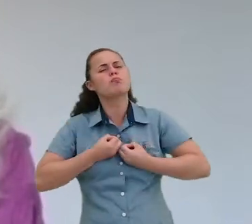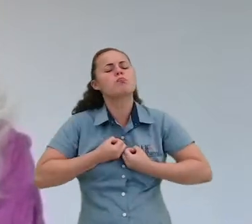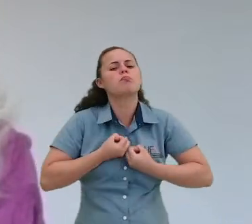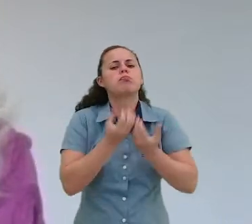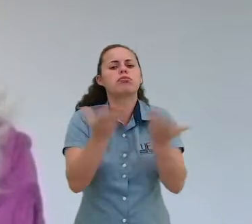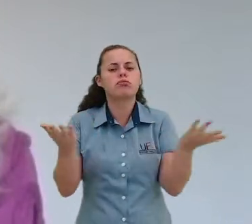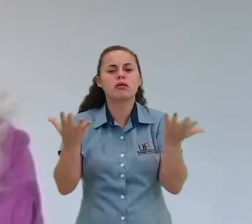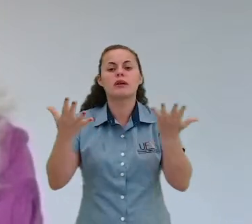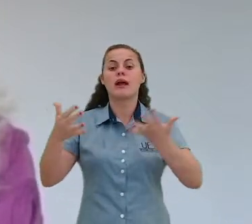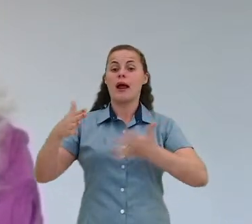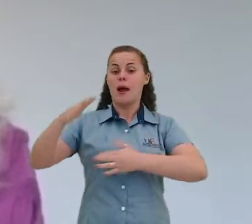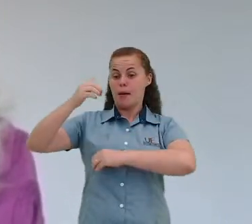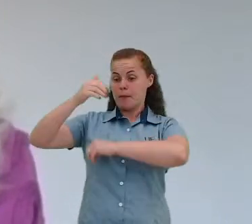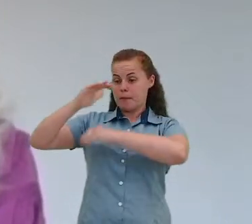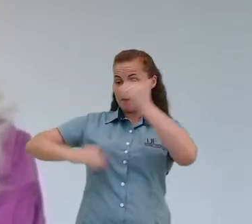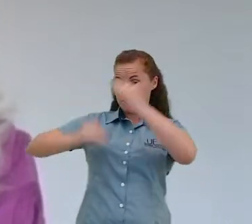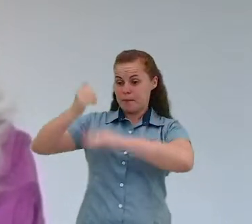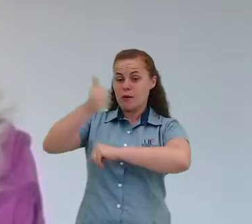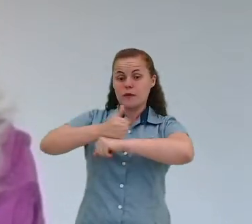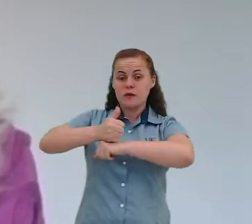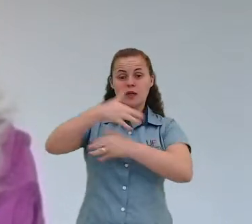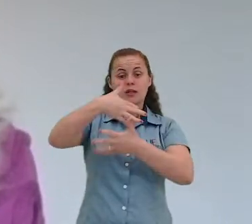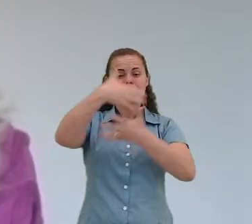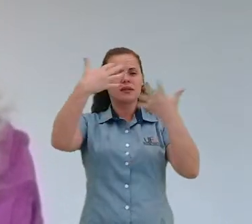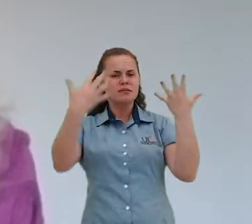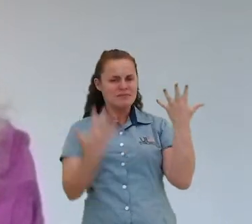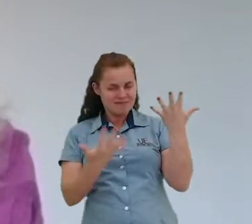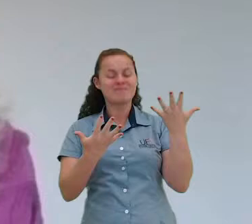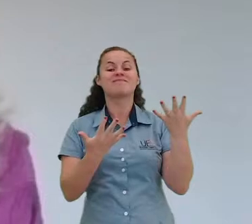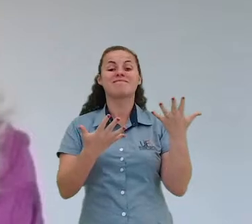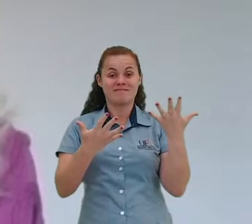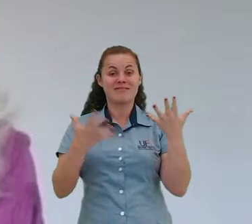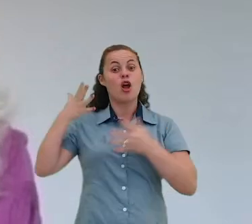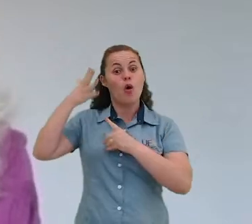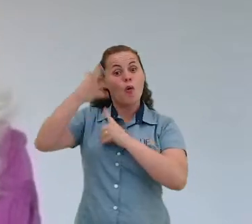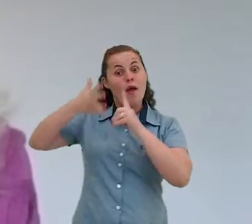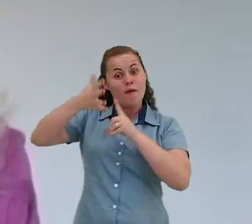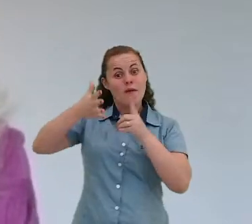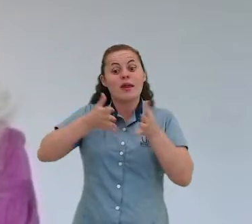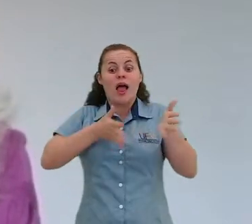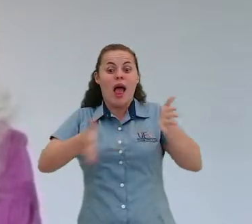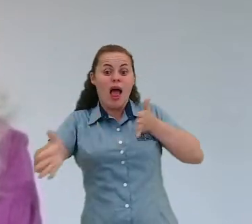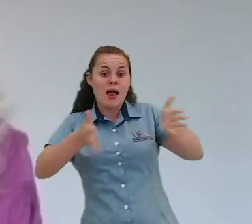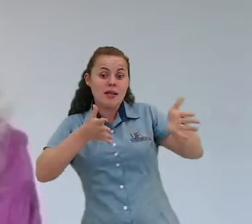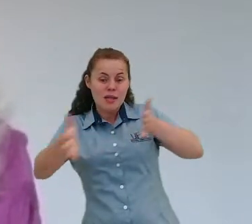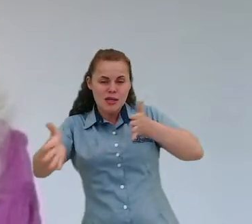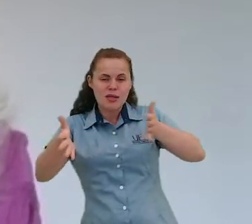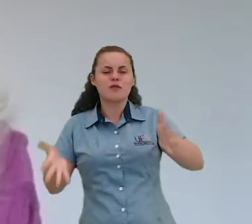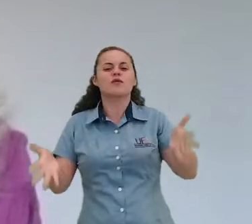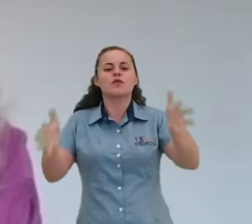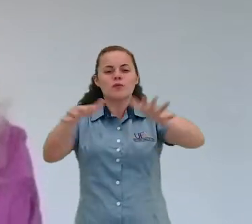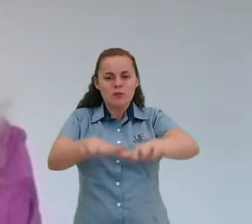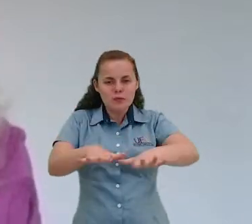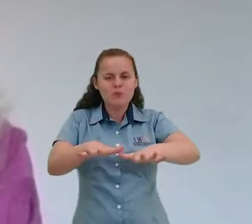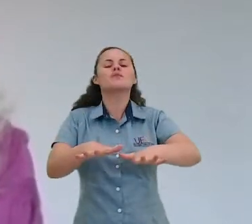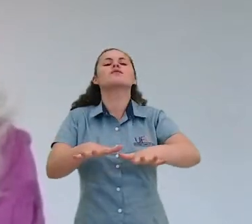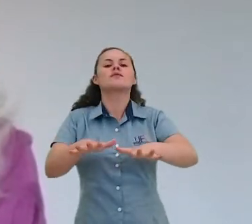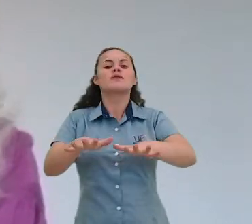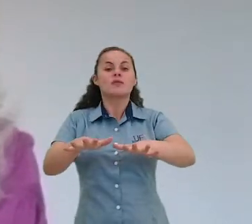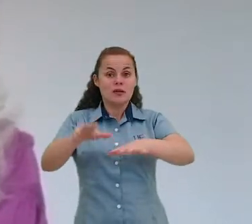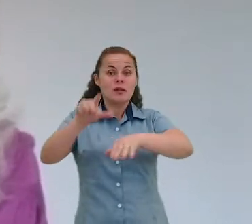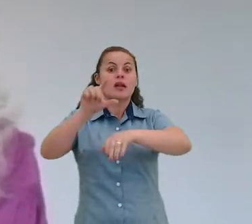profissionais de Libras que tornaram nosso evento mais inclusivo, aos ministrantes dos cursos,